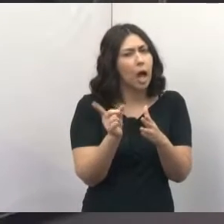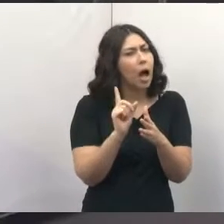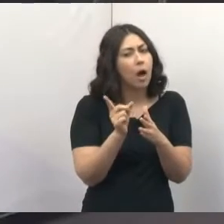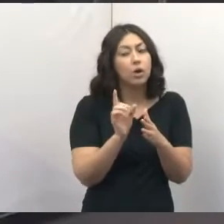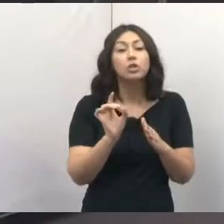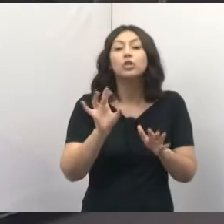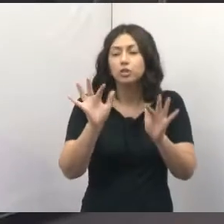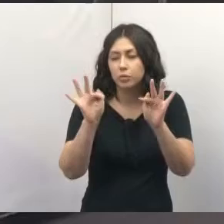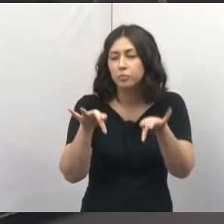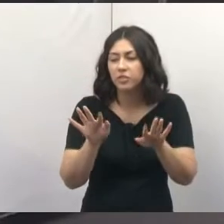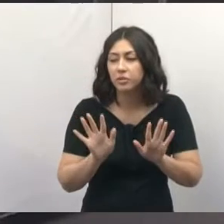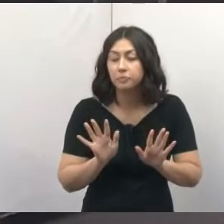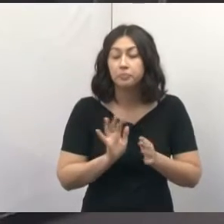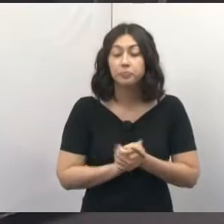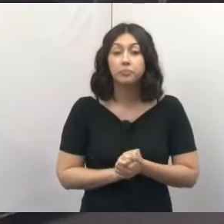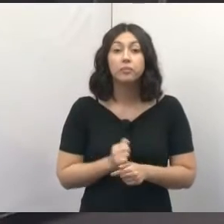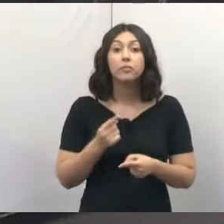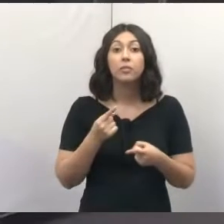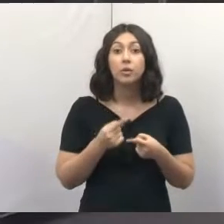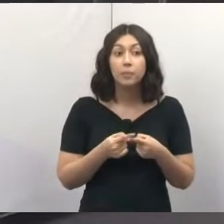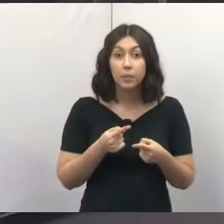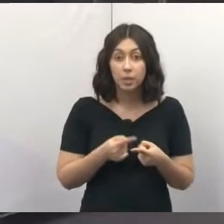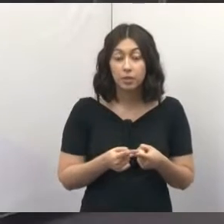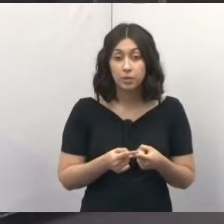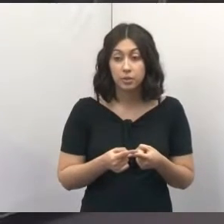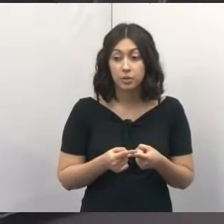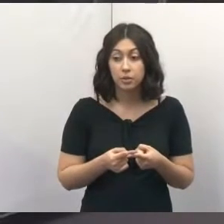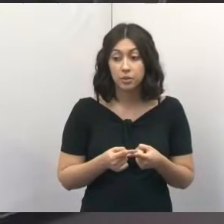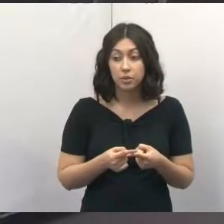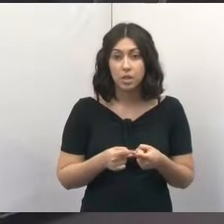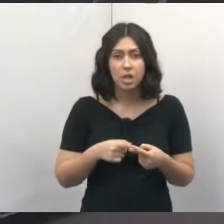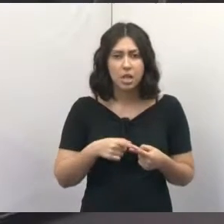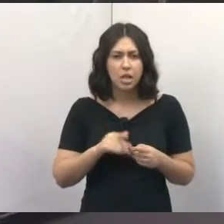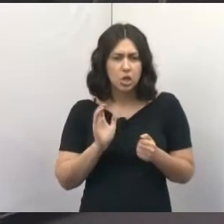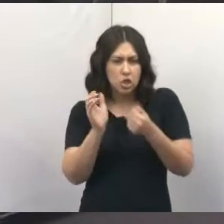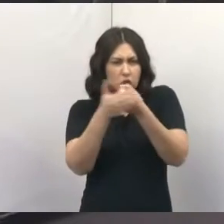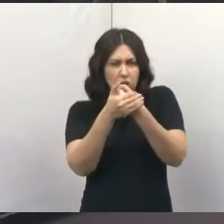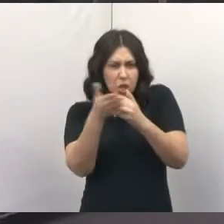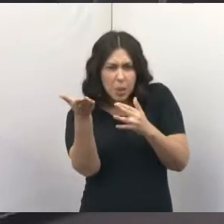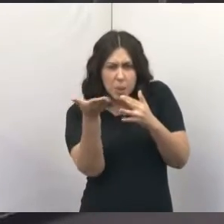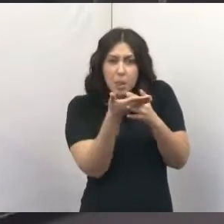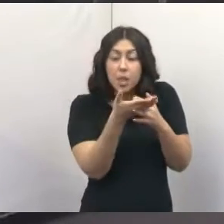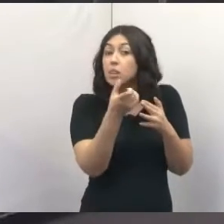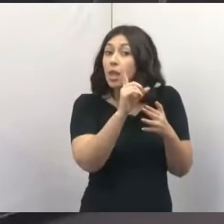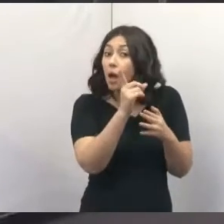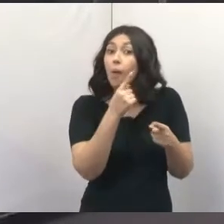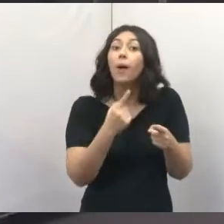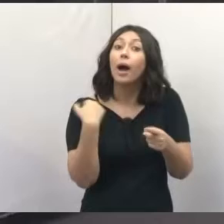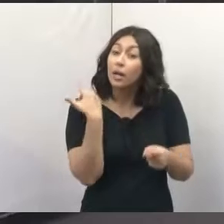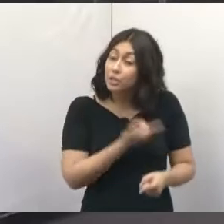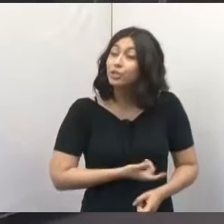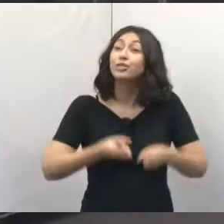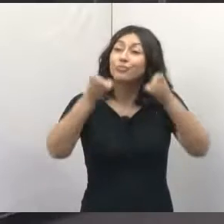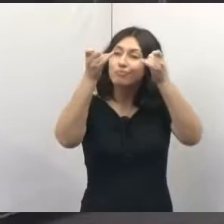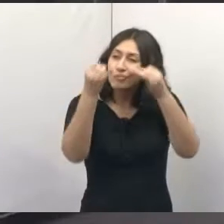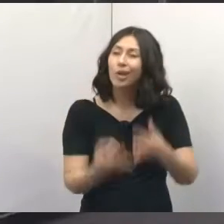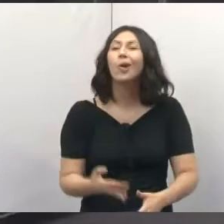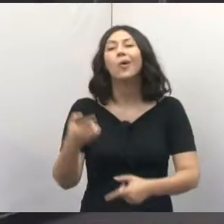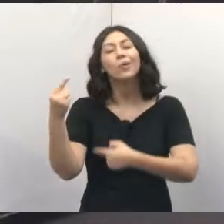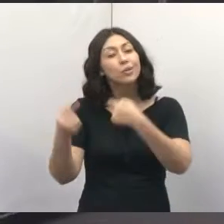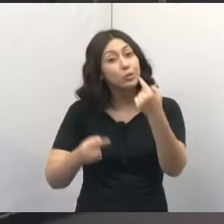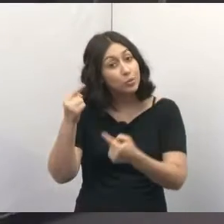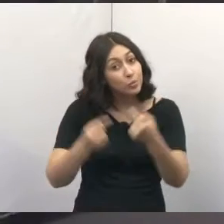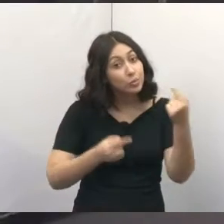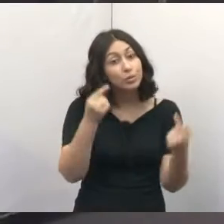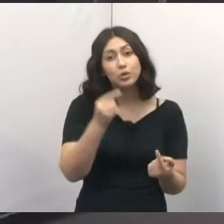Porque, só para concluir, presidente, porque não é jabuti, tanto que não é jabuti esse artigo, porque foi discutido, amplamente discutido o